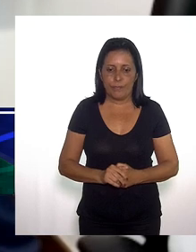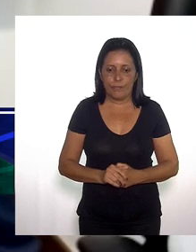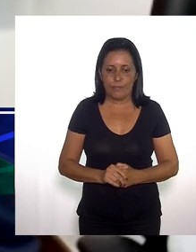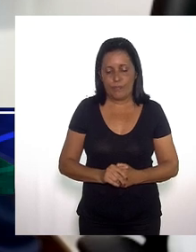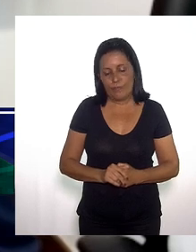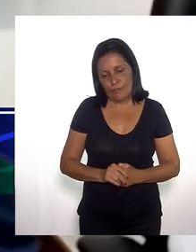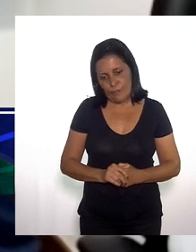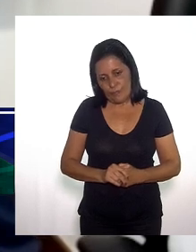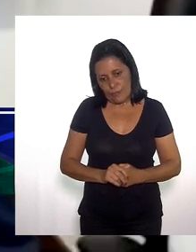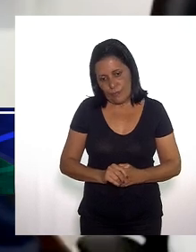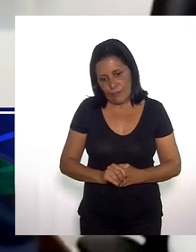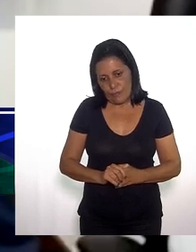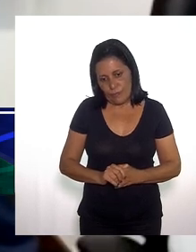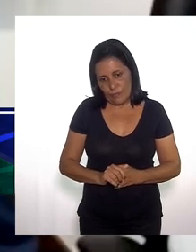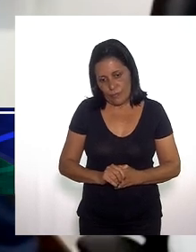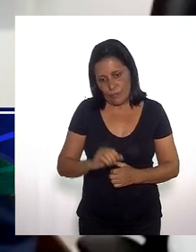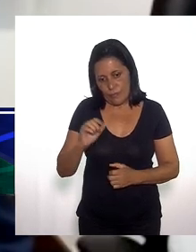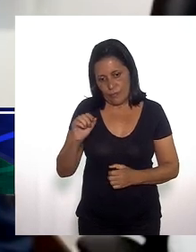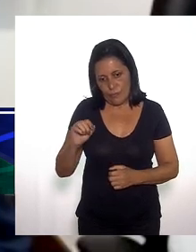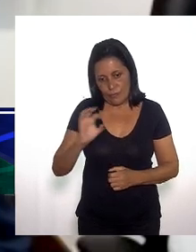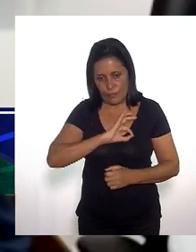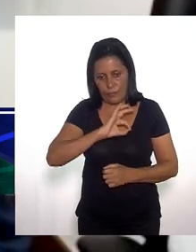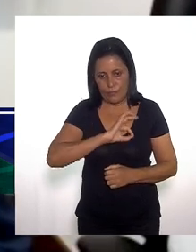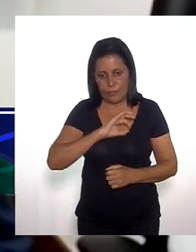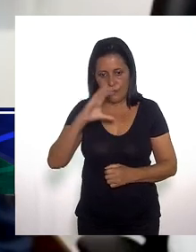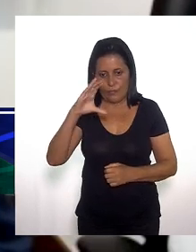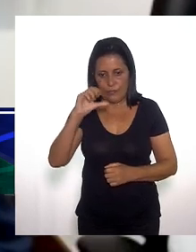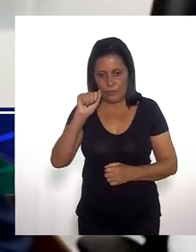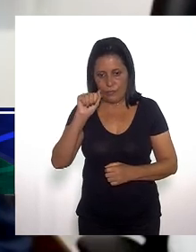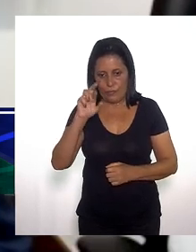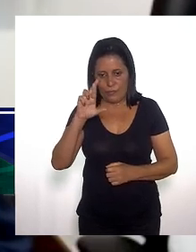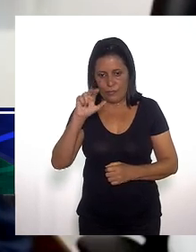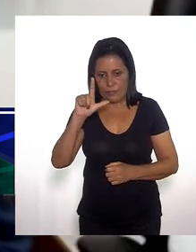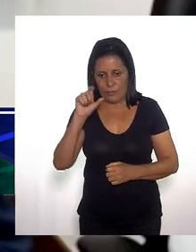Deputado Delegado Carlos Augusto.